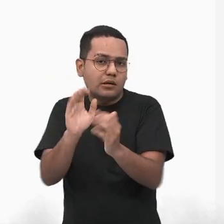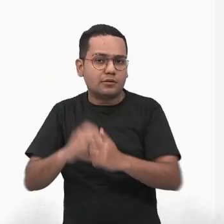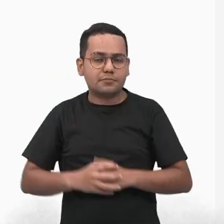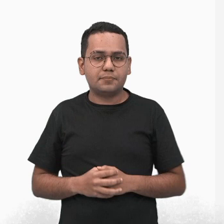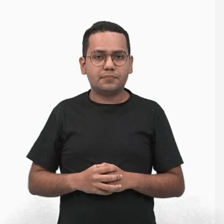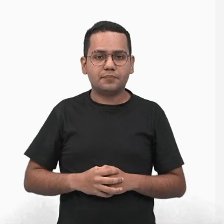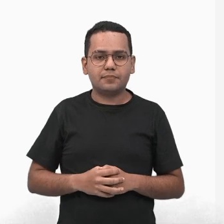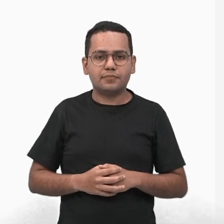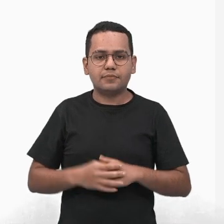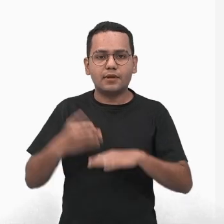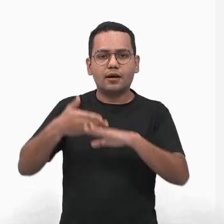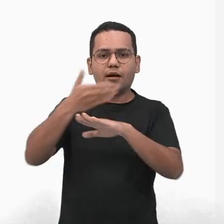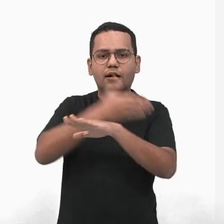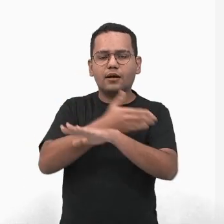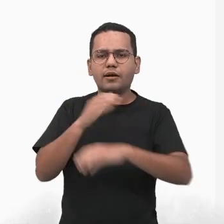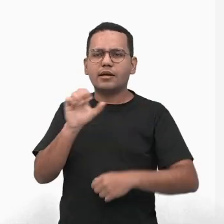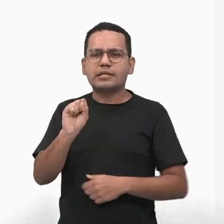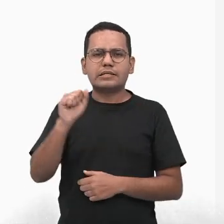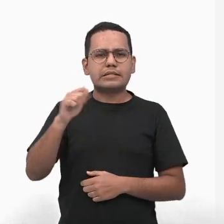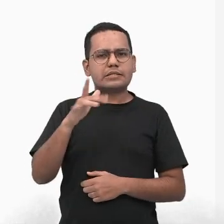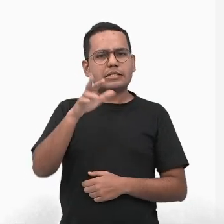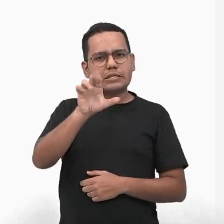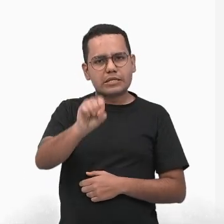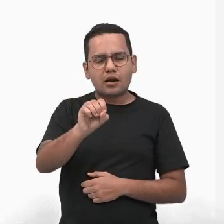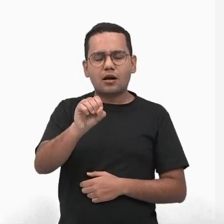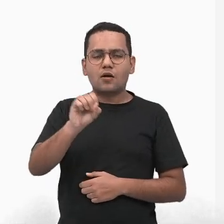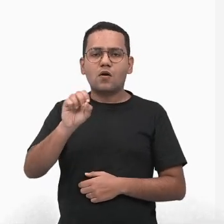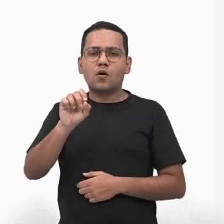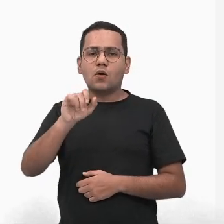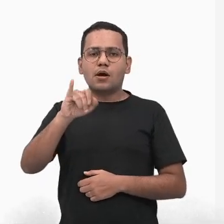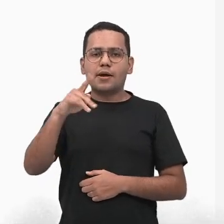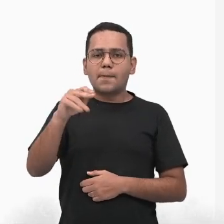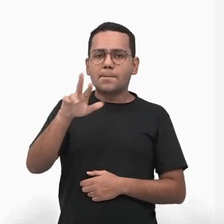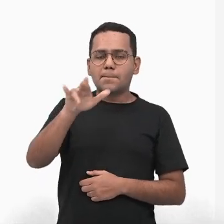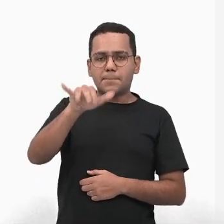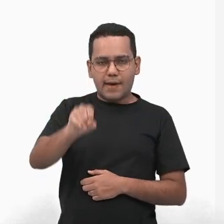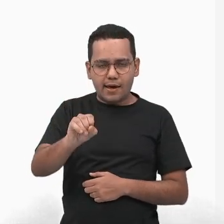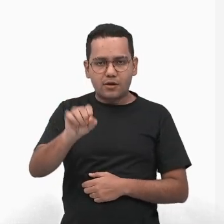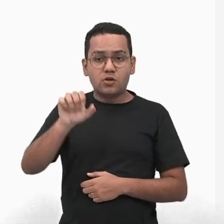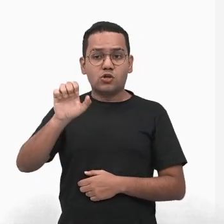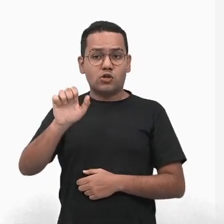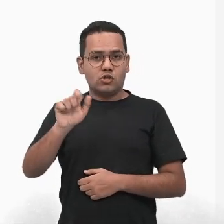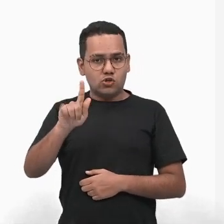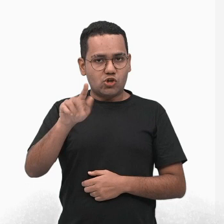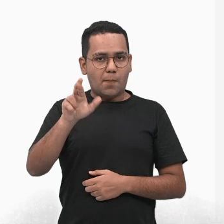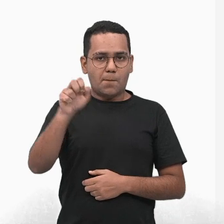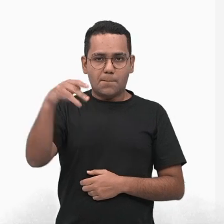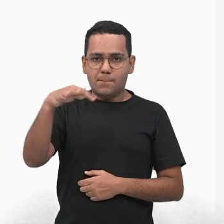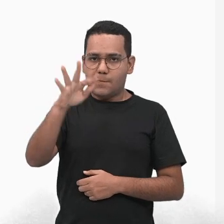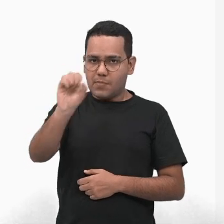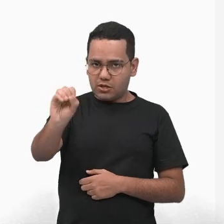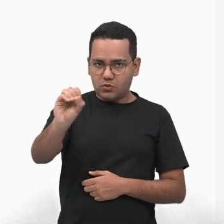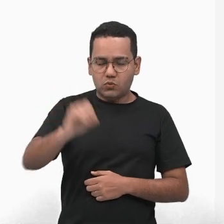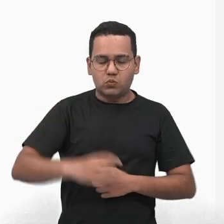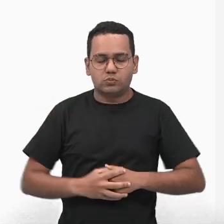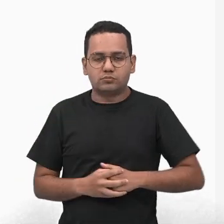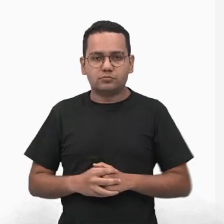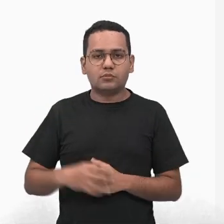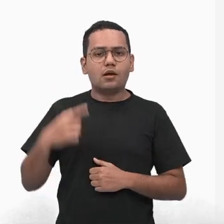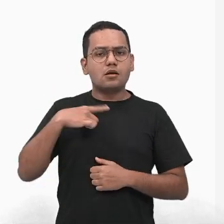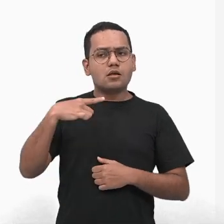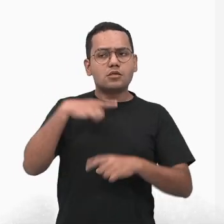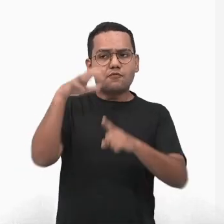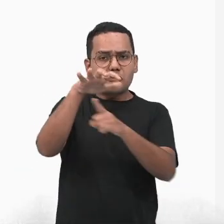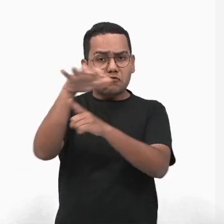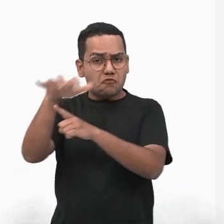antigo Sacro Império Romano Germânico, que durante grande parte da história foi bastante influente